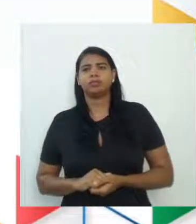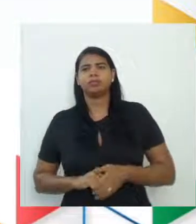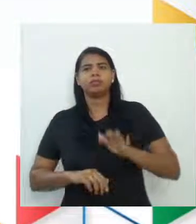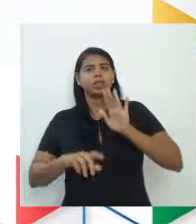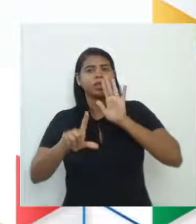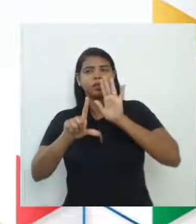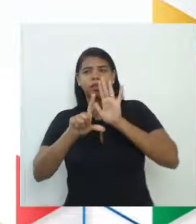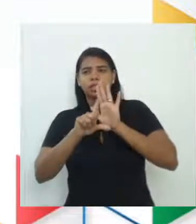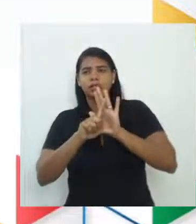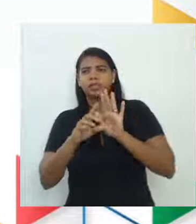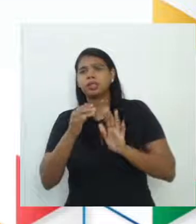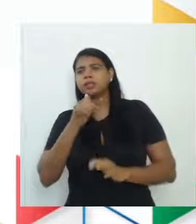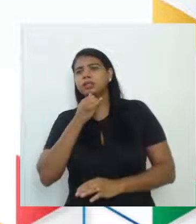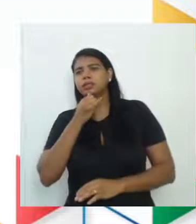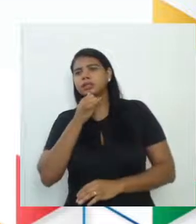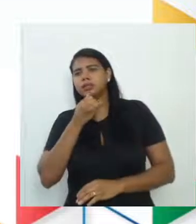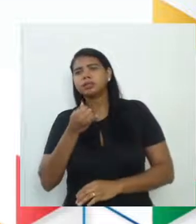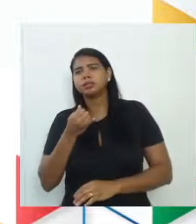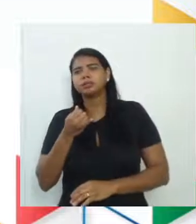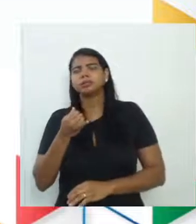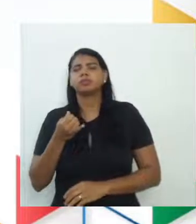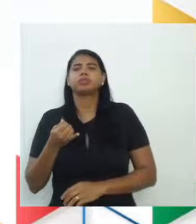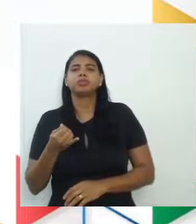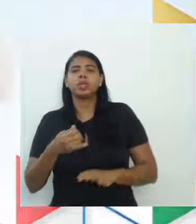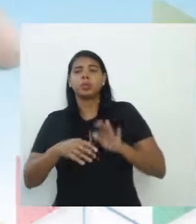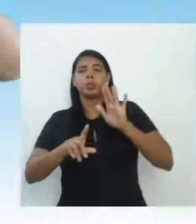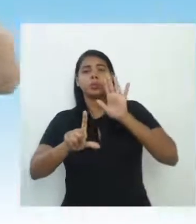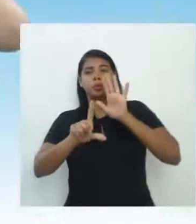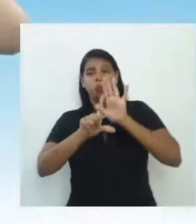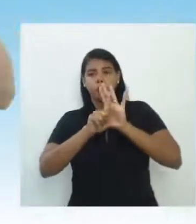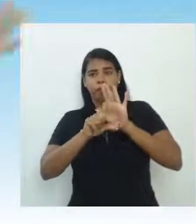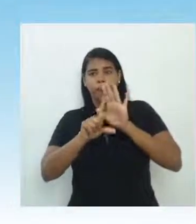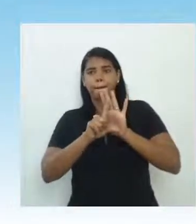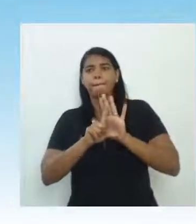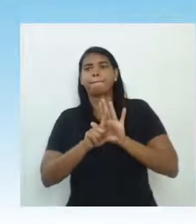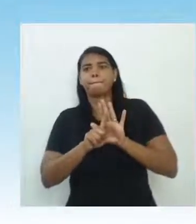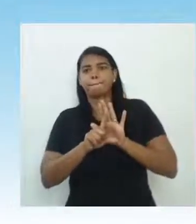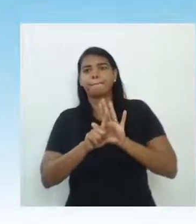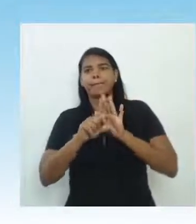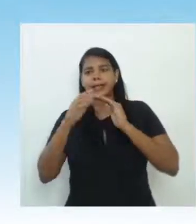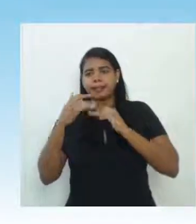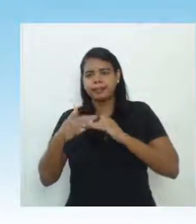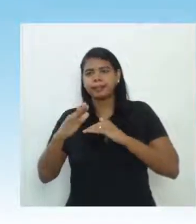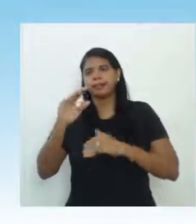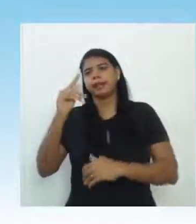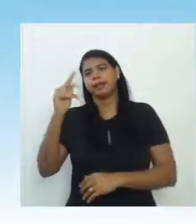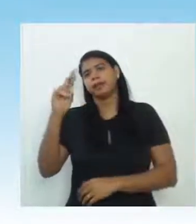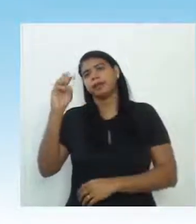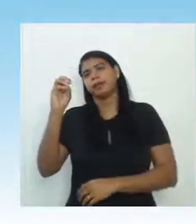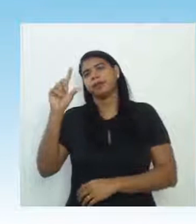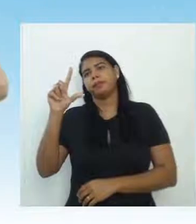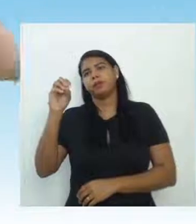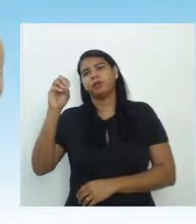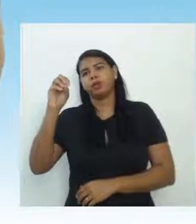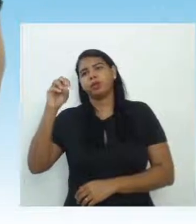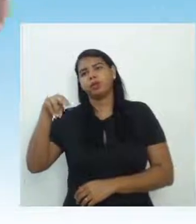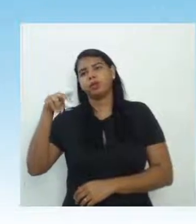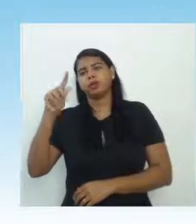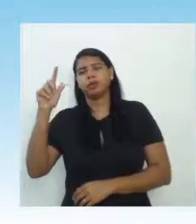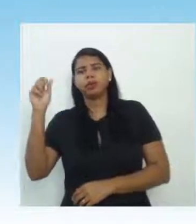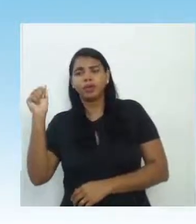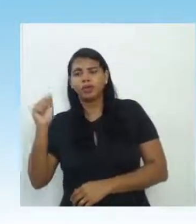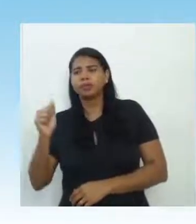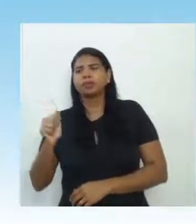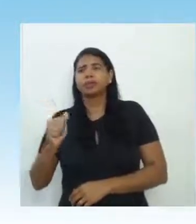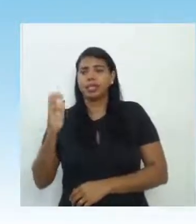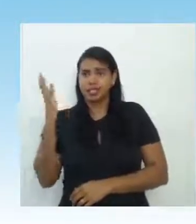tipo um disco, quando o disco é lançado, é quando a lei, a Constituição, ela é promulgada. Ou seja, ela entra em vigor, tá